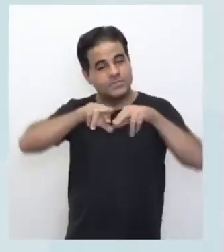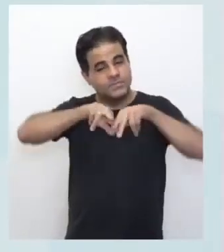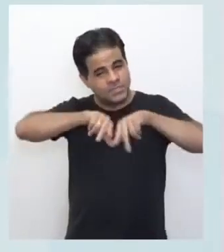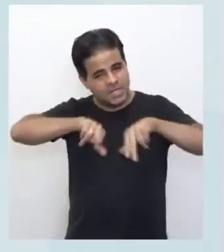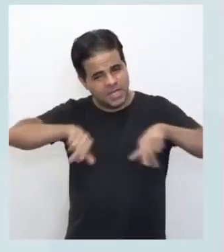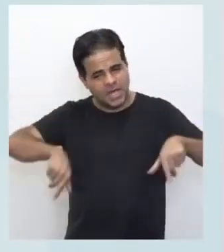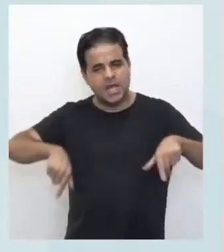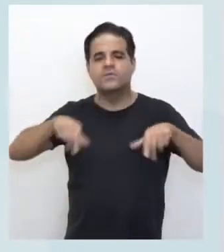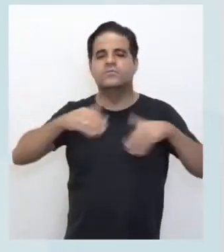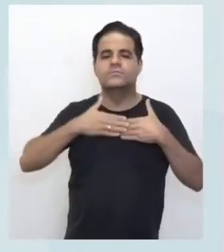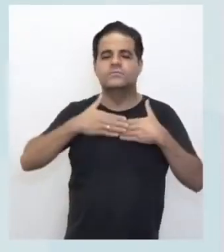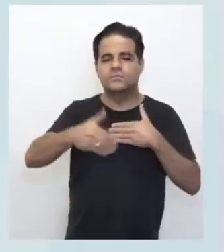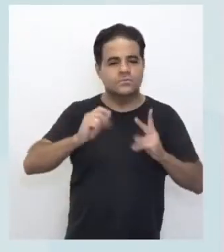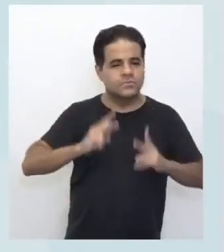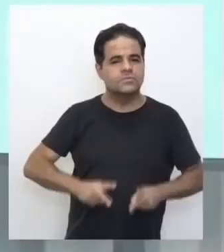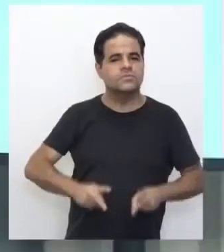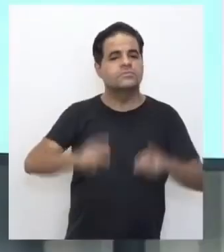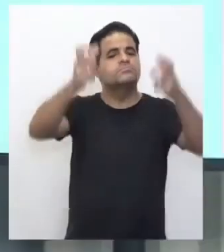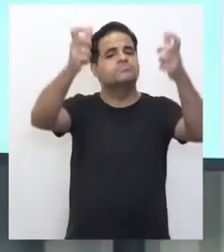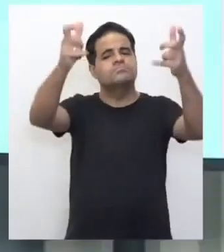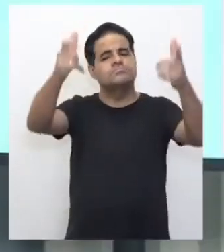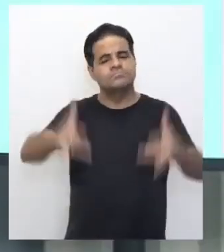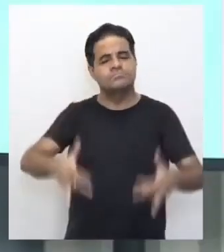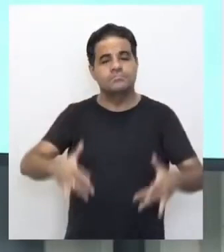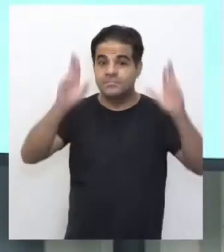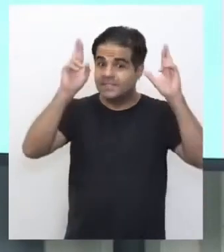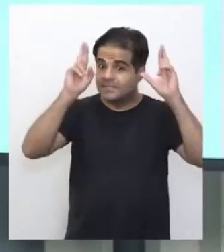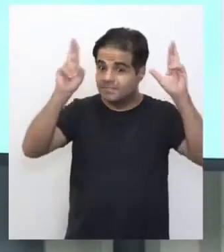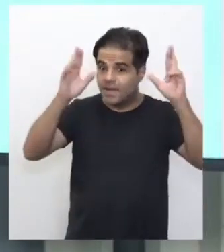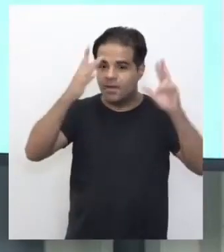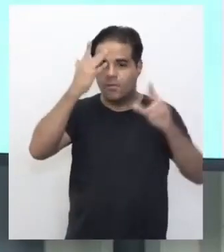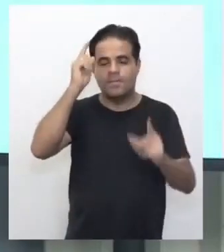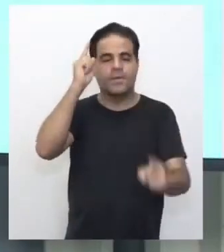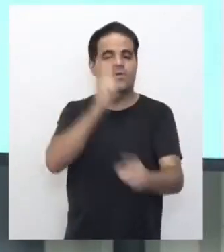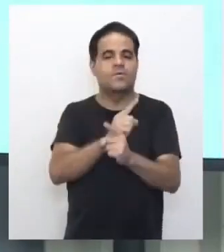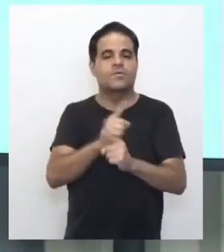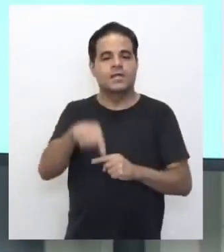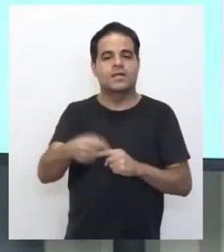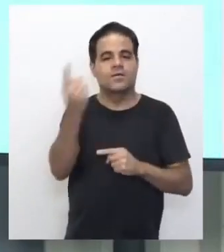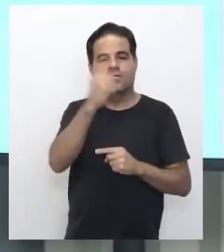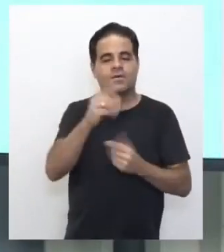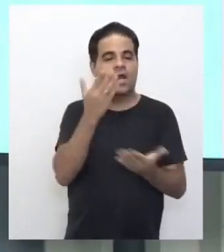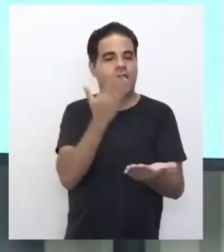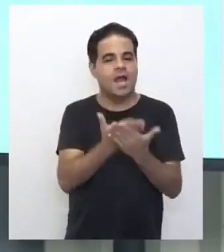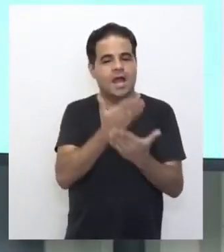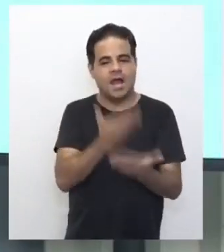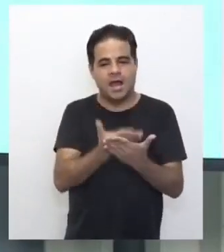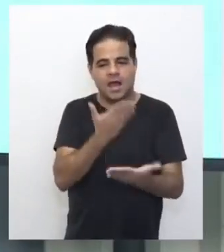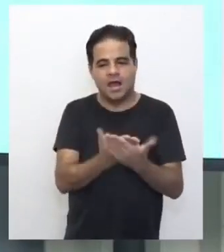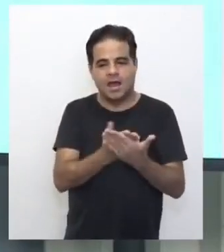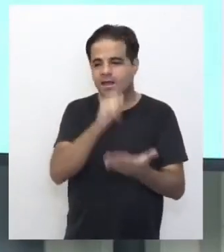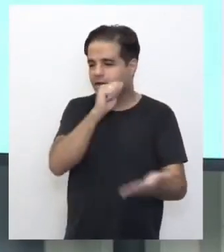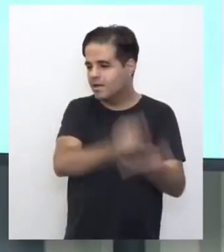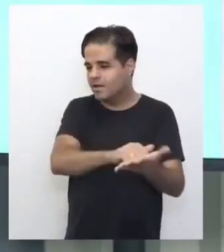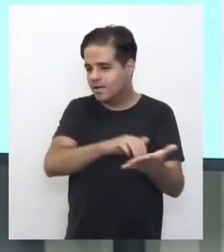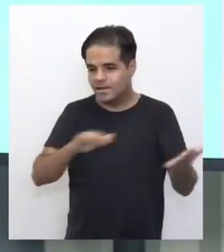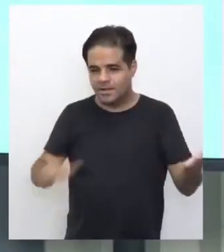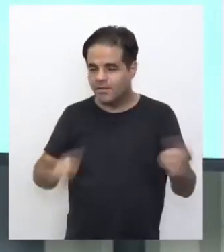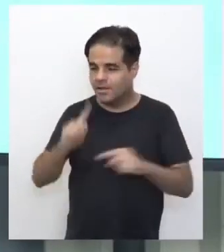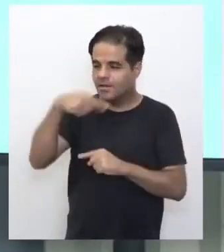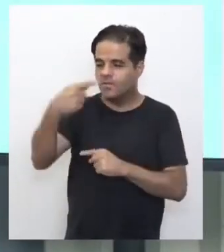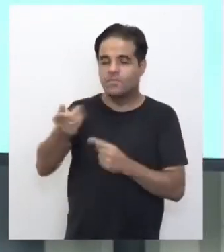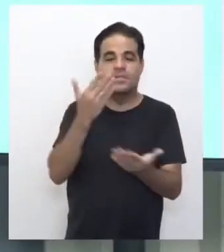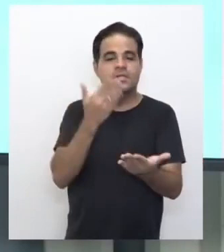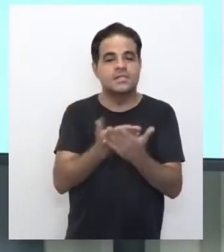com predominância descritiva. Espero vocês amanhã na última aula da sequência de atividades 1 e já para a